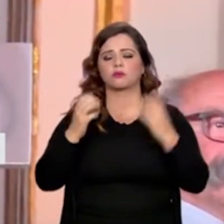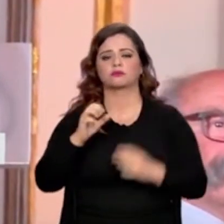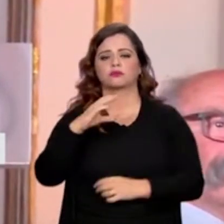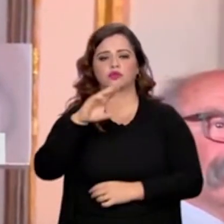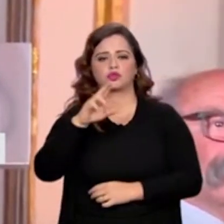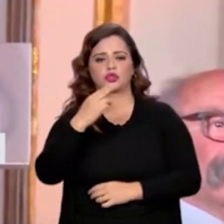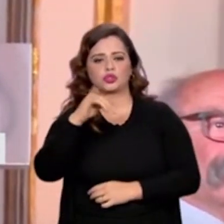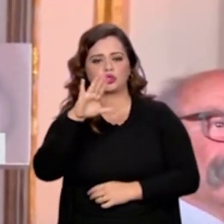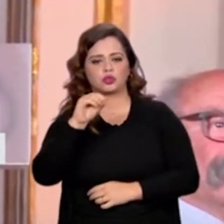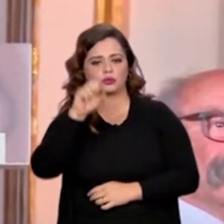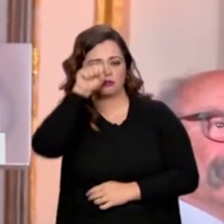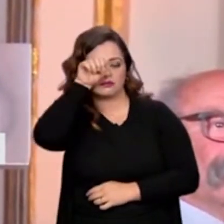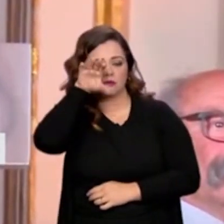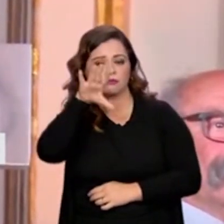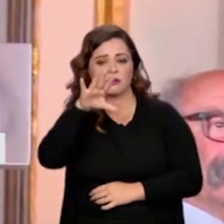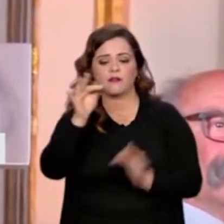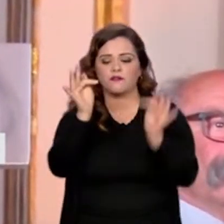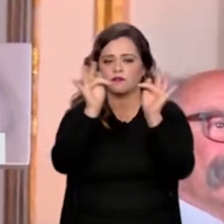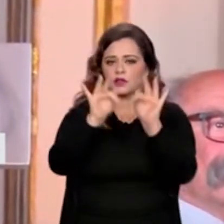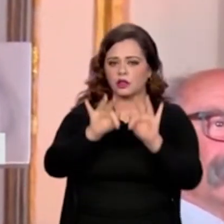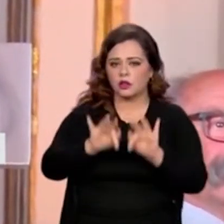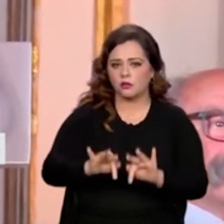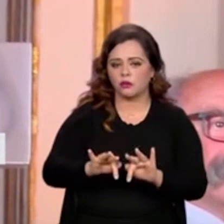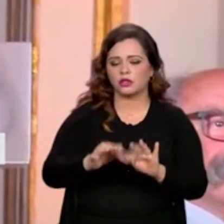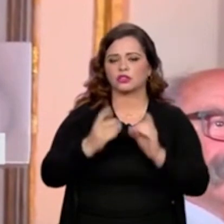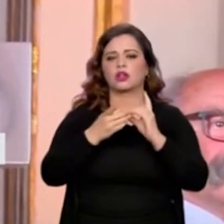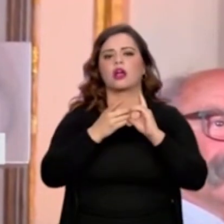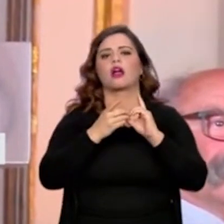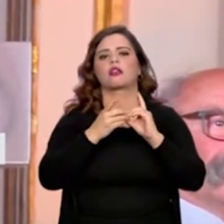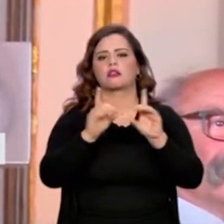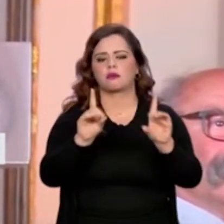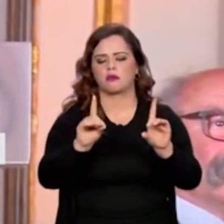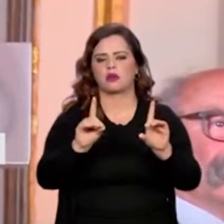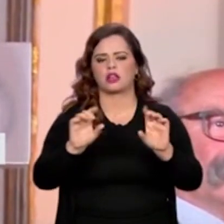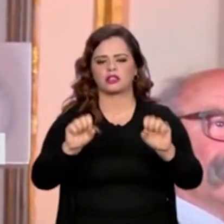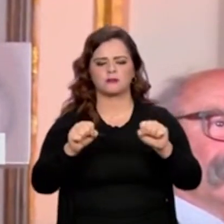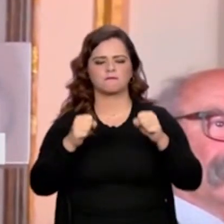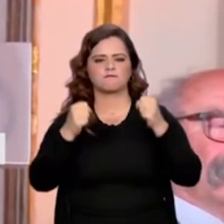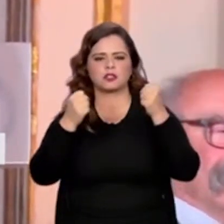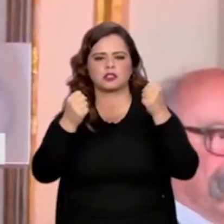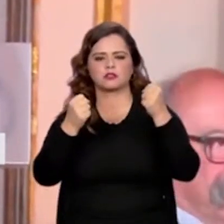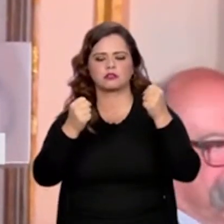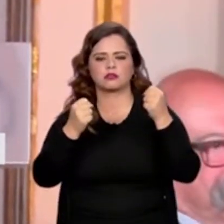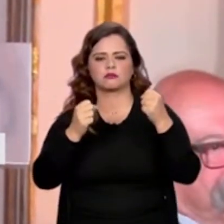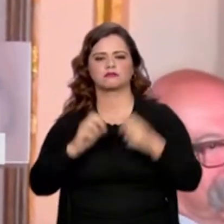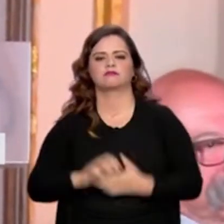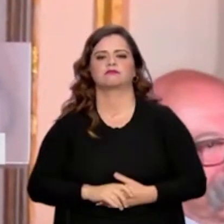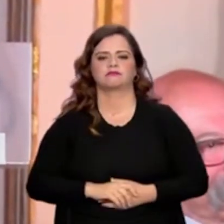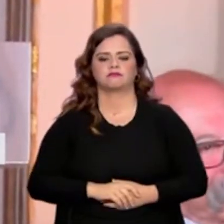porque, finalmente, a democracia venceu no Brasil.